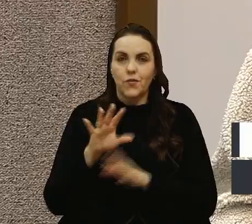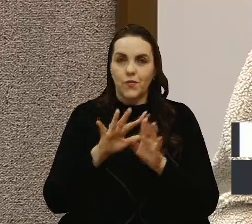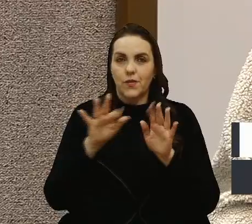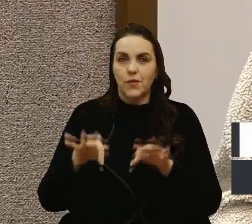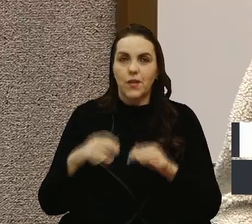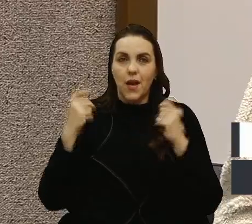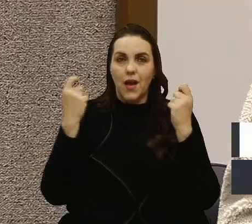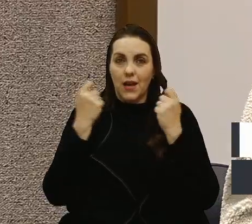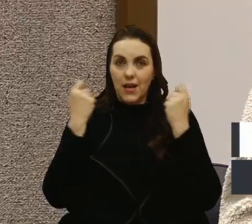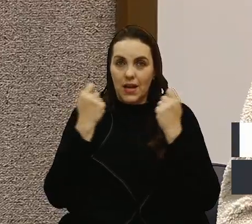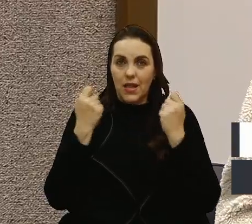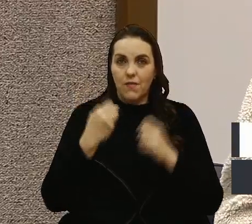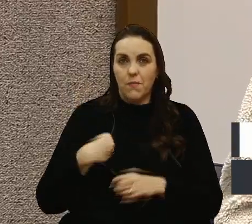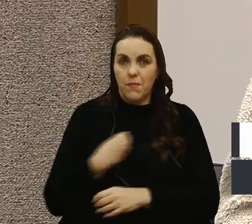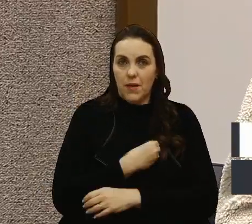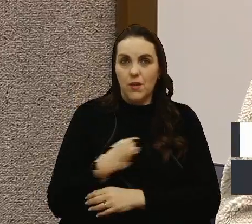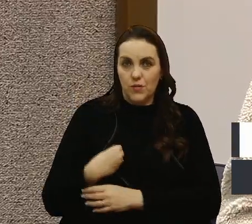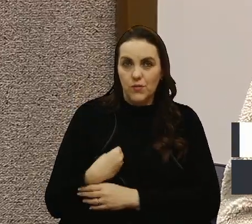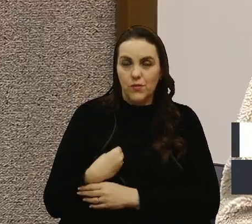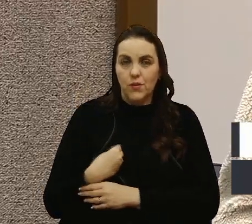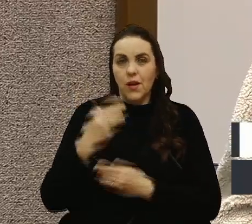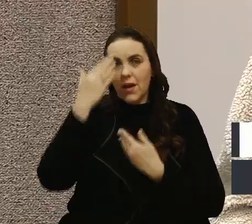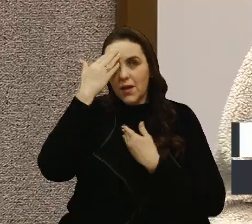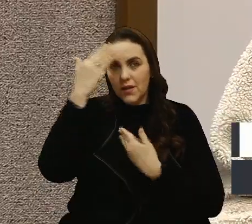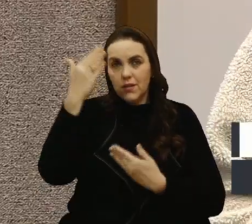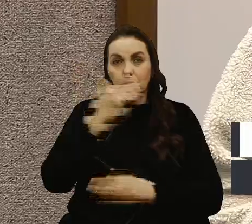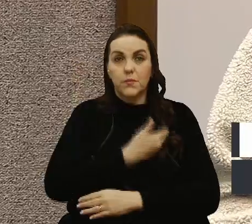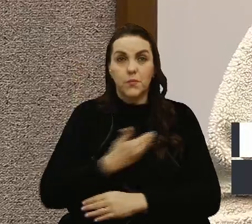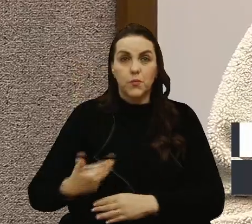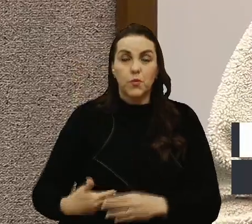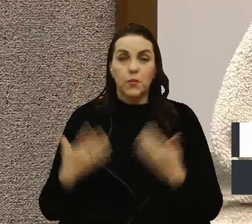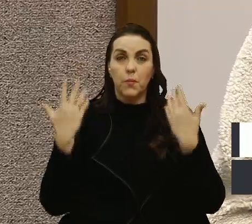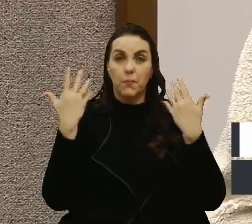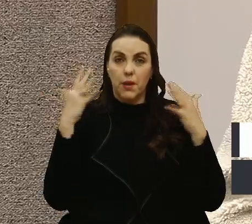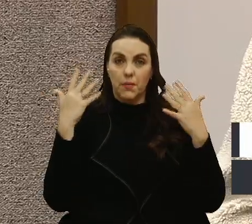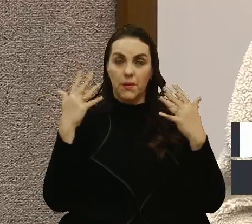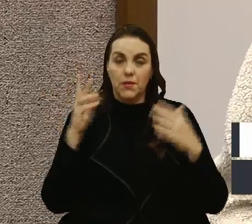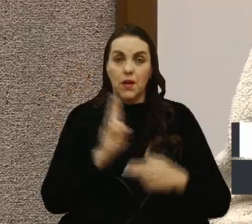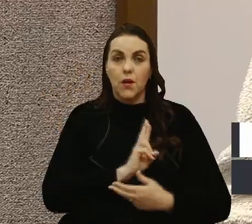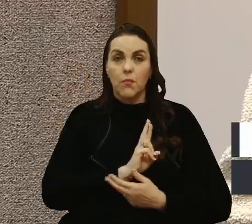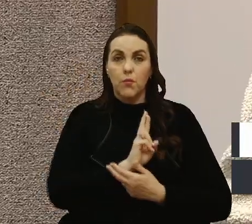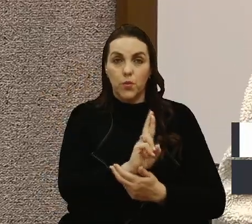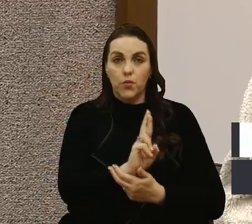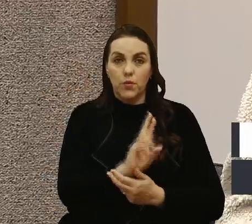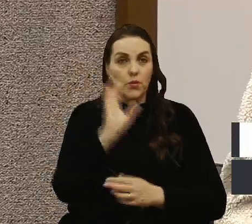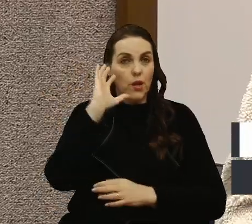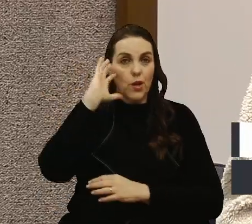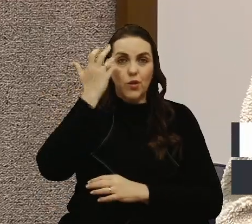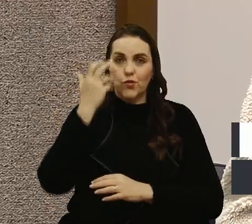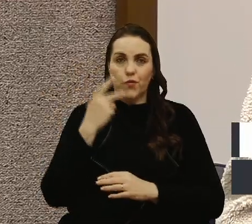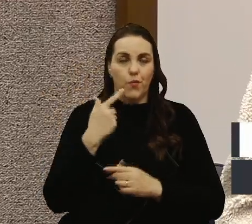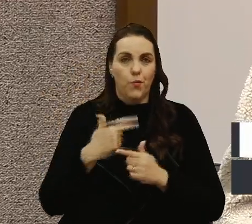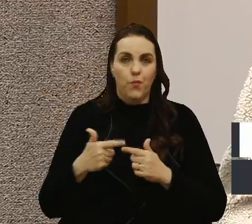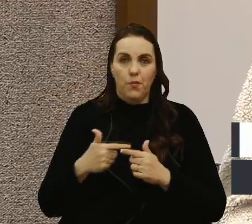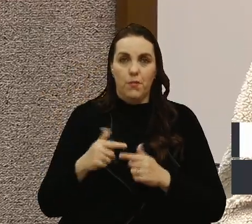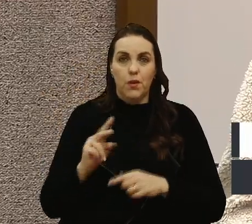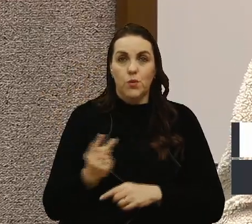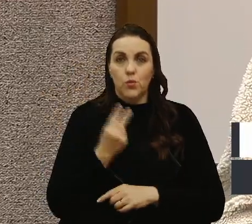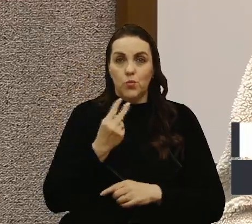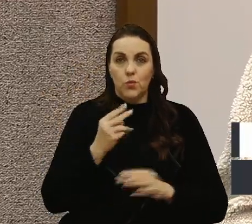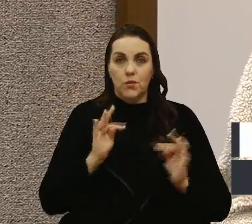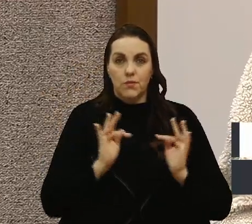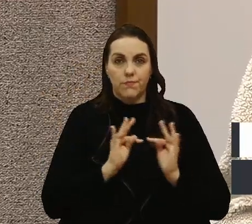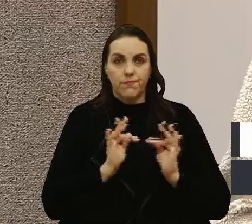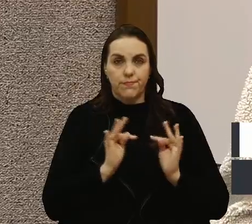eu queria fazer um agradecimento público e parabenizar as duas procuradoras que solucionaram o problema, duas técnicas que